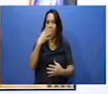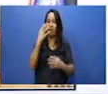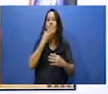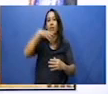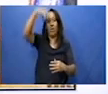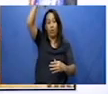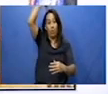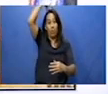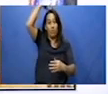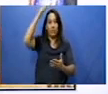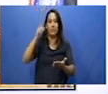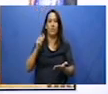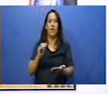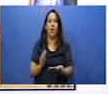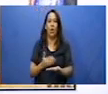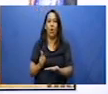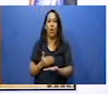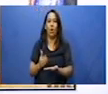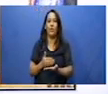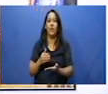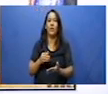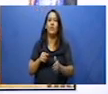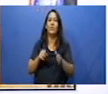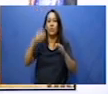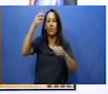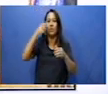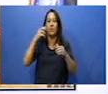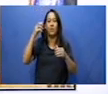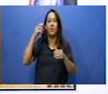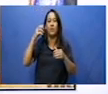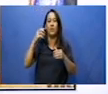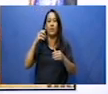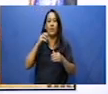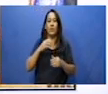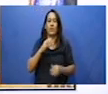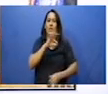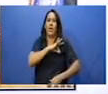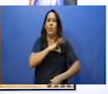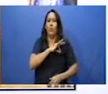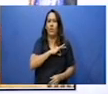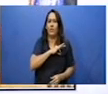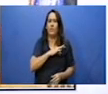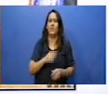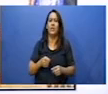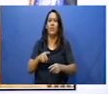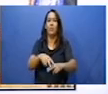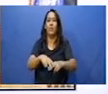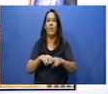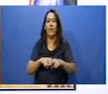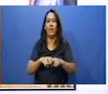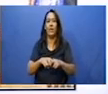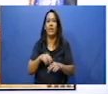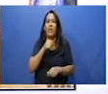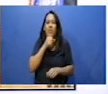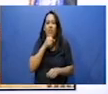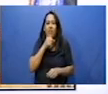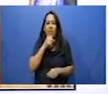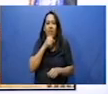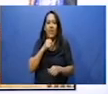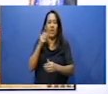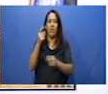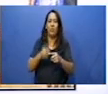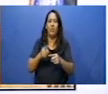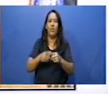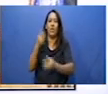Caderno policial. Assalto na casa dos 3 ursos, por Carochinha. A floresta ficou em estado de